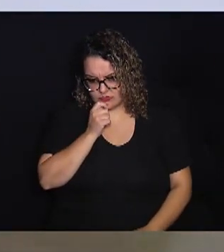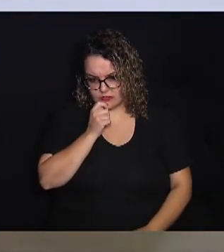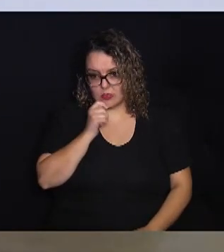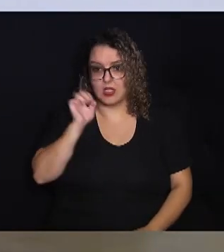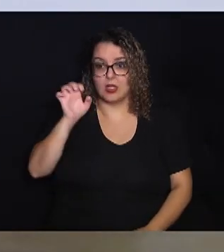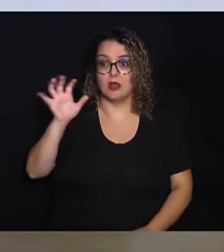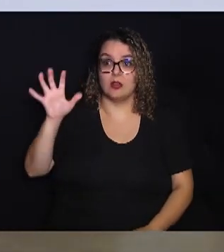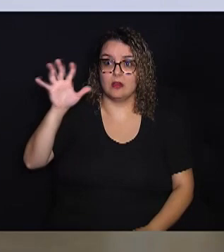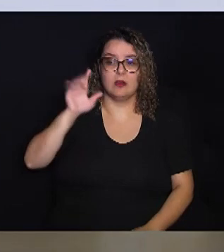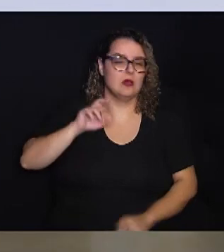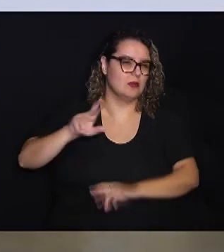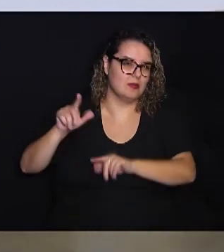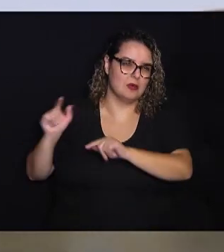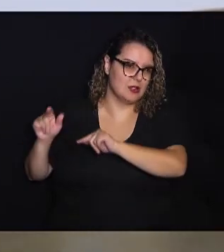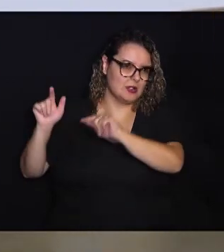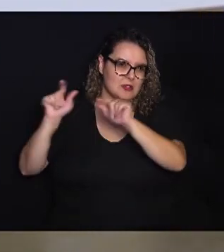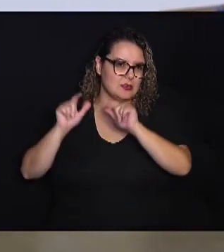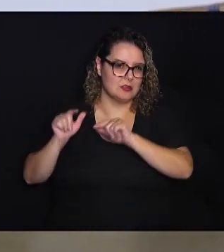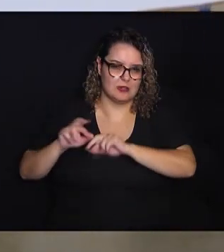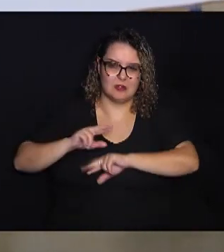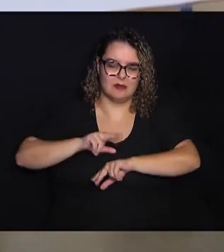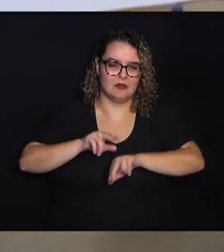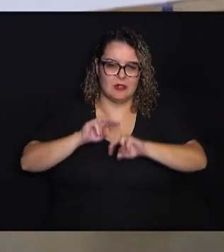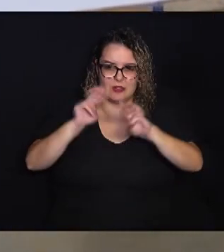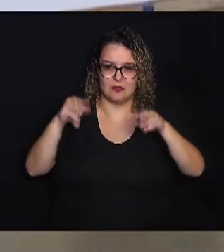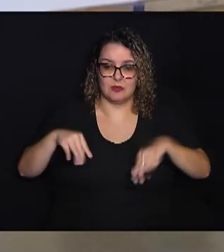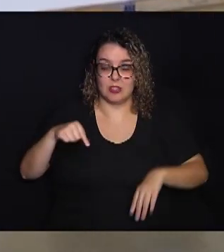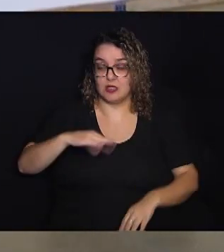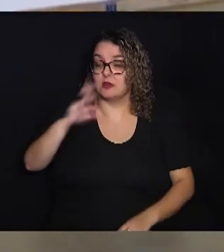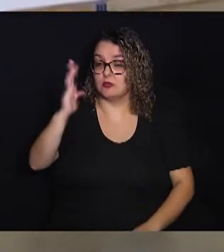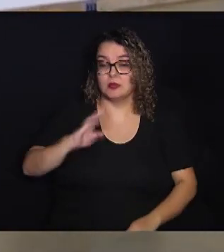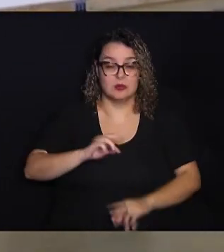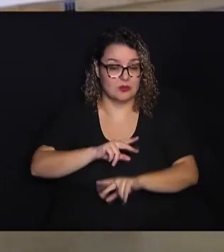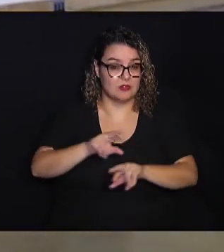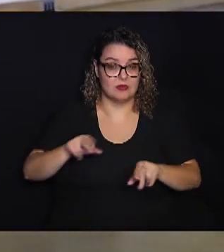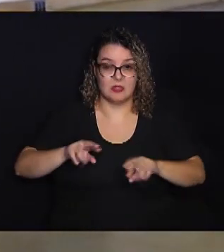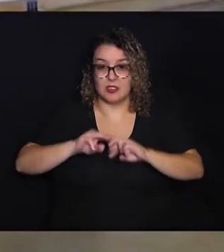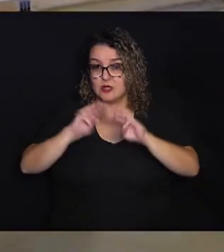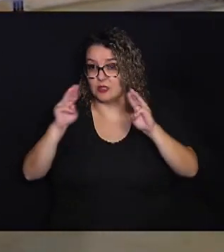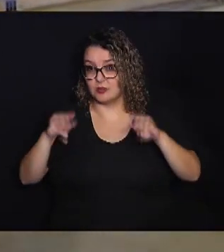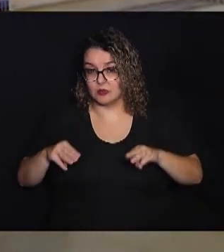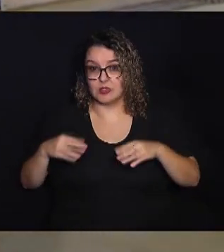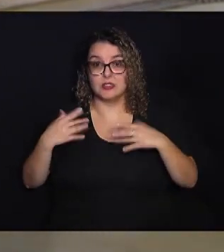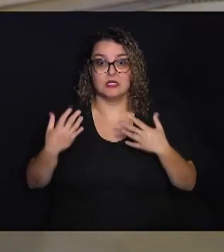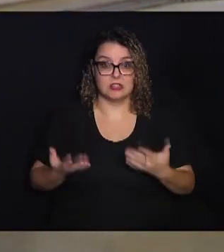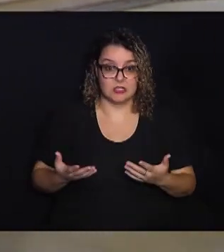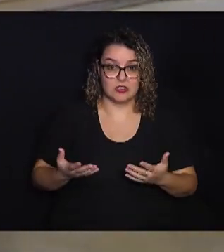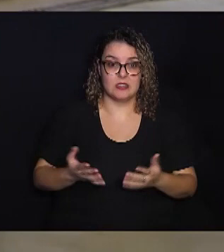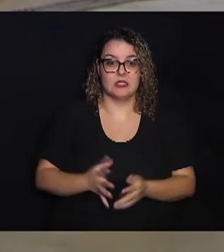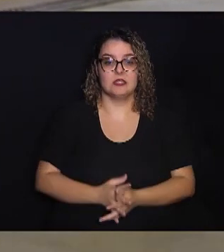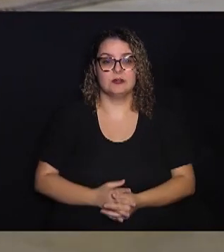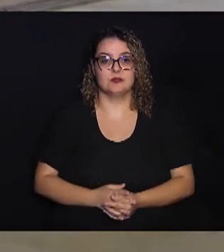Europa, em vários lugares, em vários museus da Europa, aqui no Brasil também em vários museus, e então foi uma